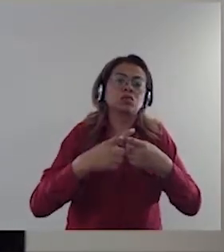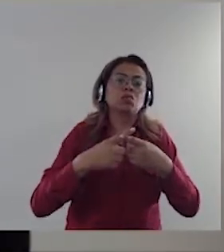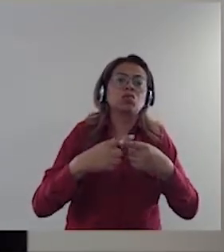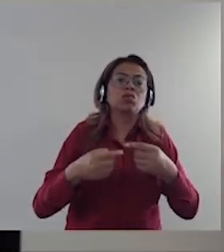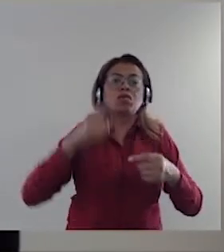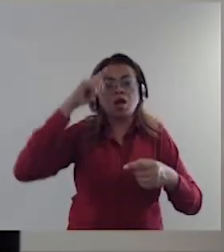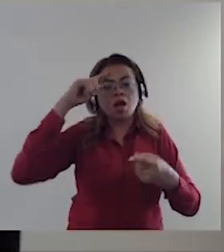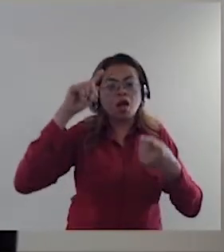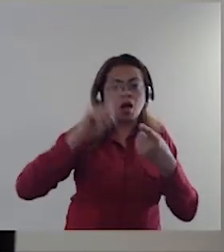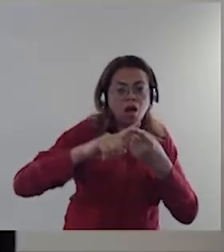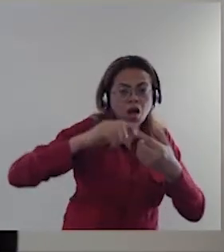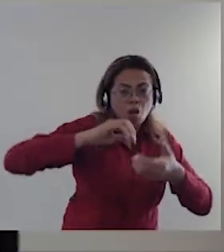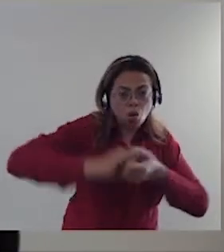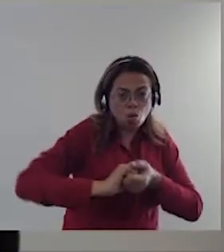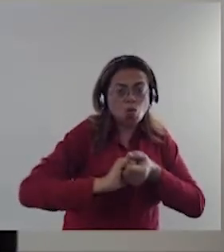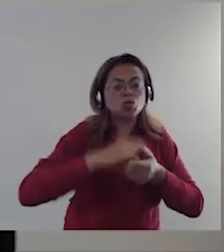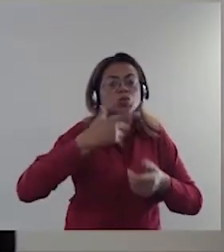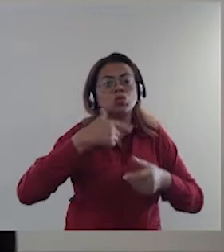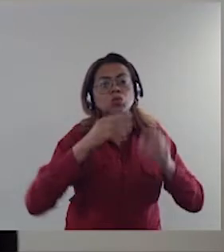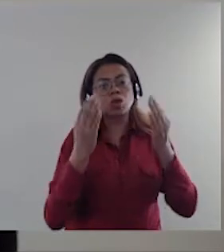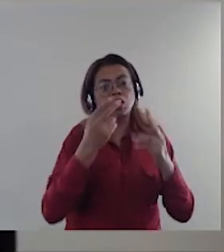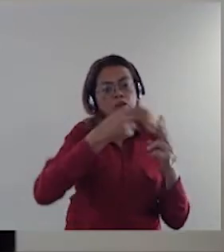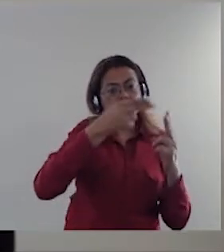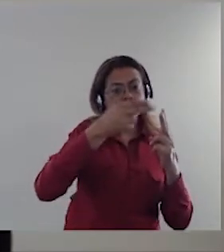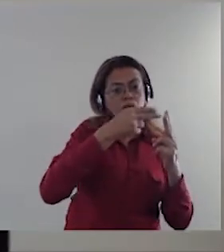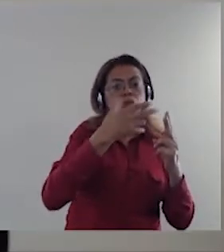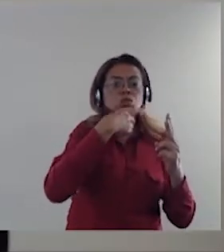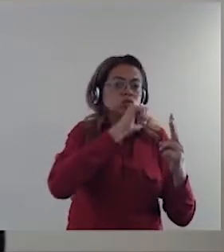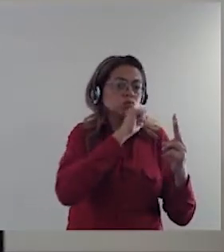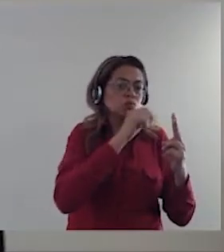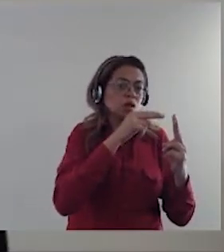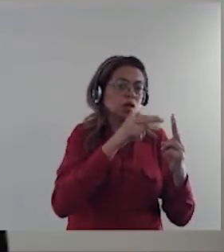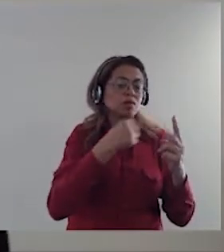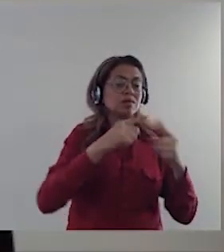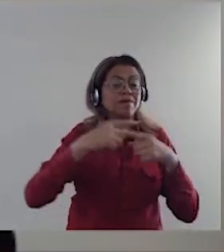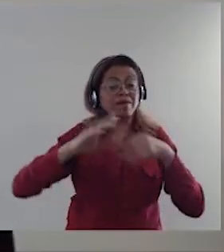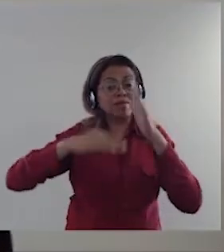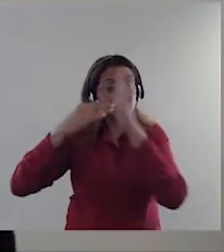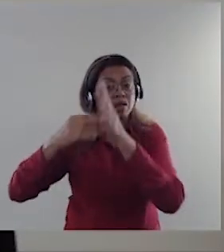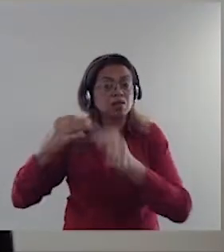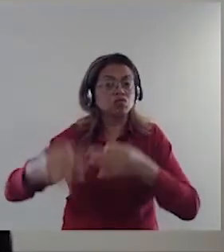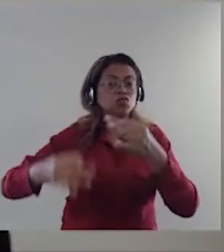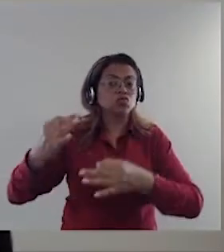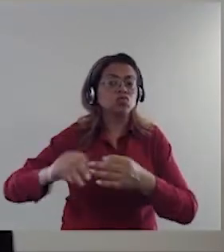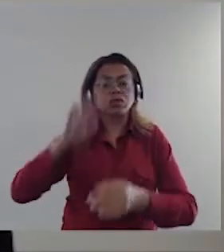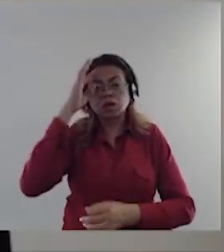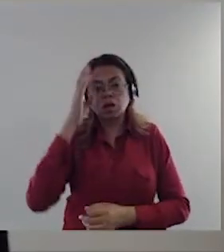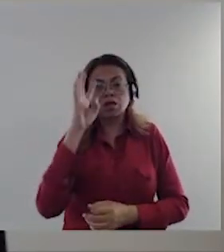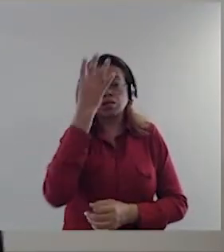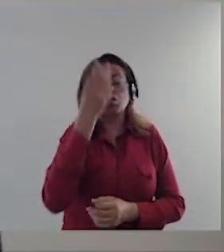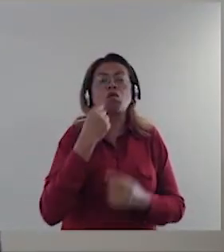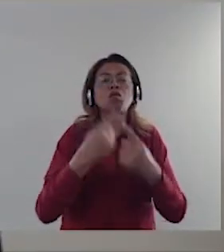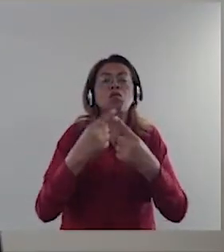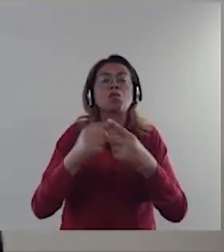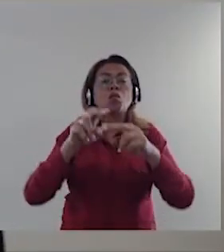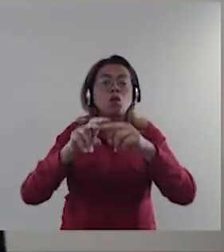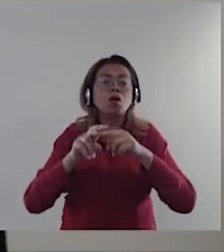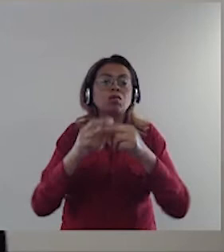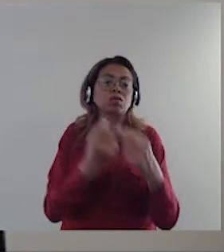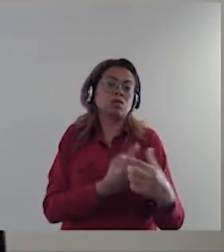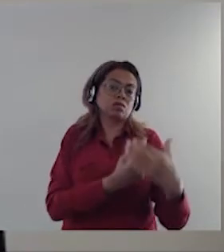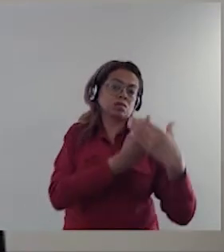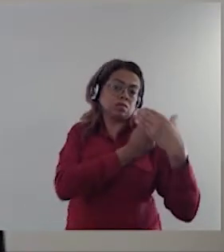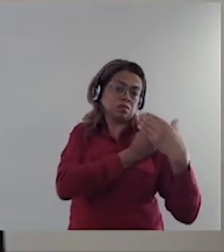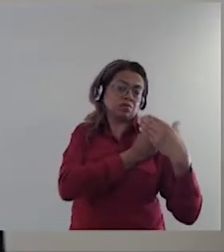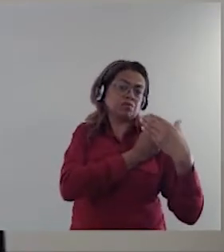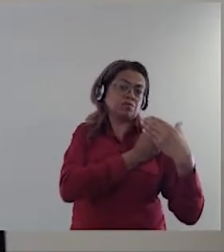juiz, para que sejam cumpridas as determinações emanadas das autoridades públicas impositivos de isolamento social ou quarentena.